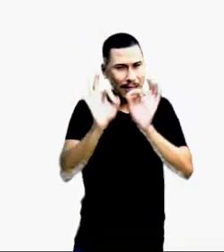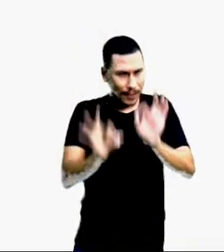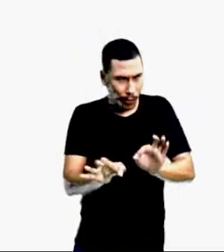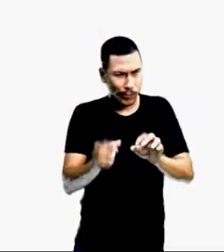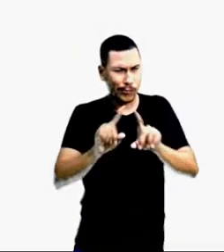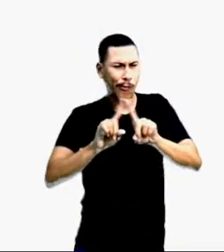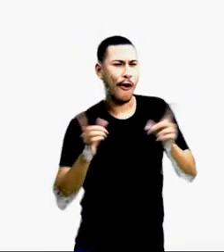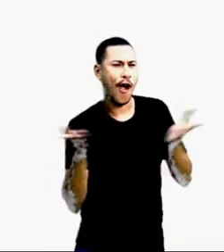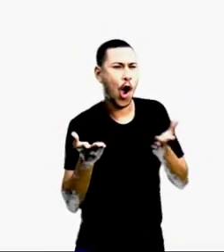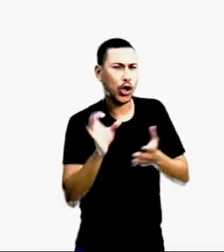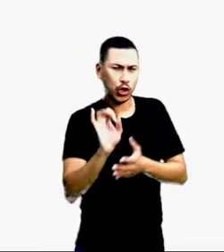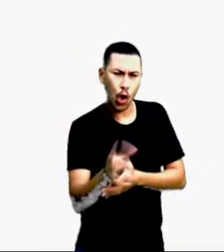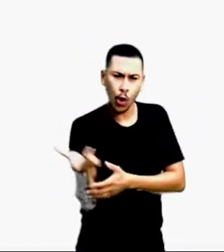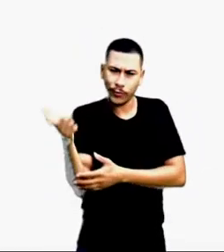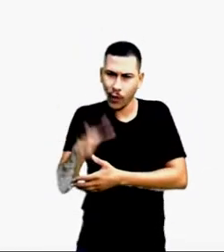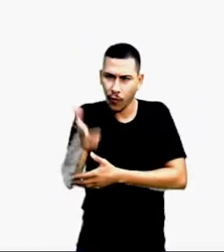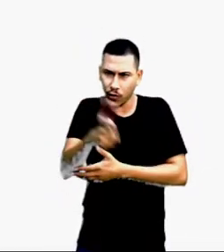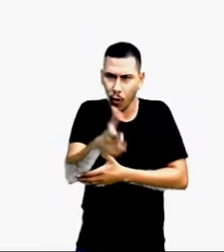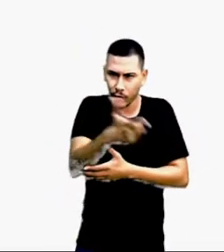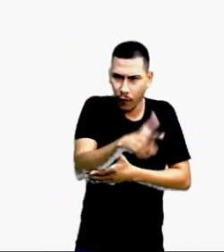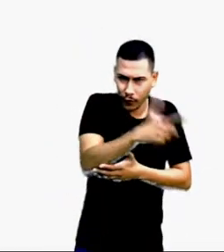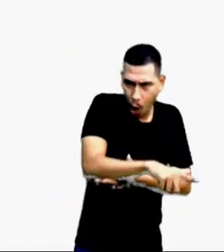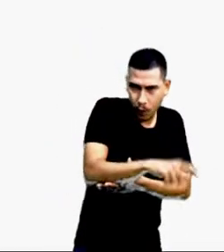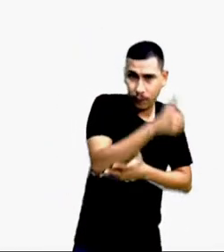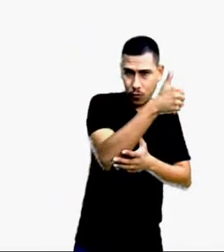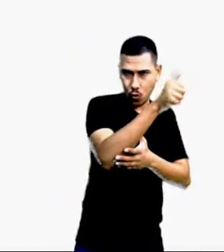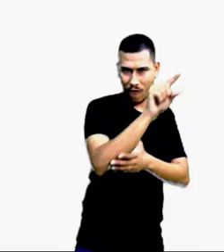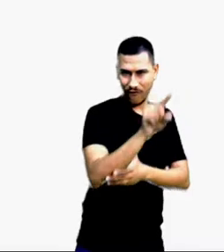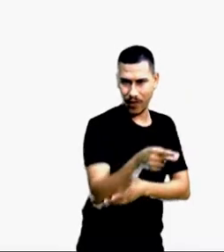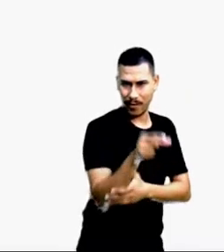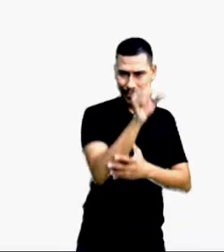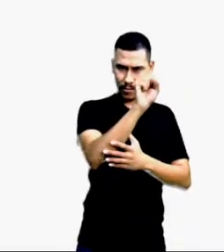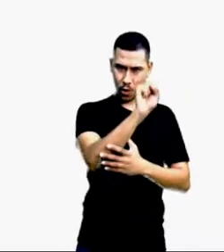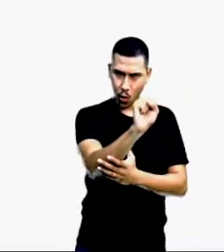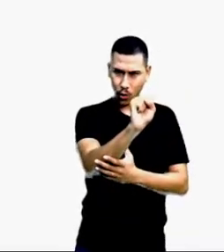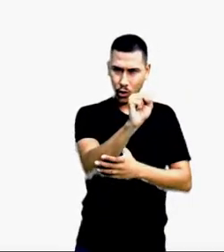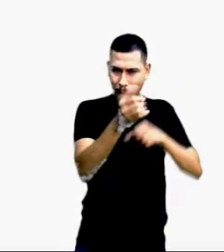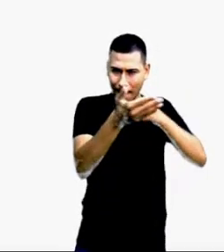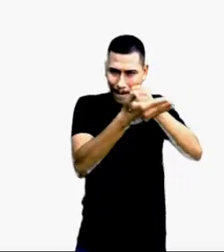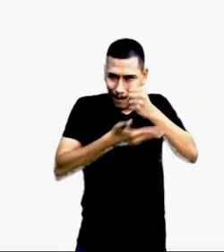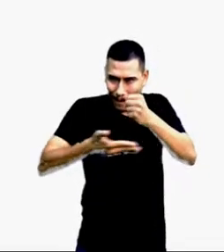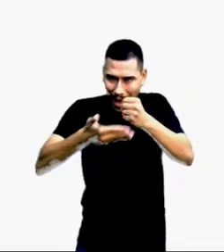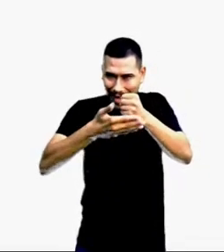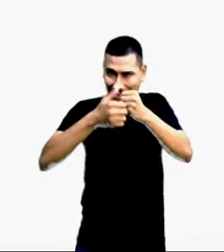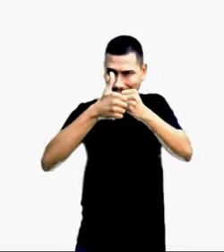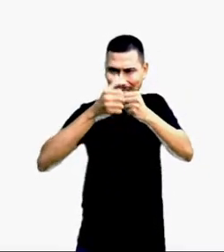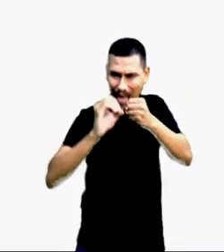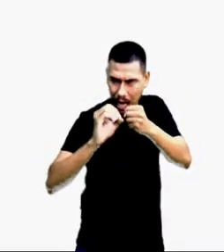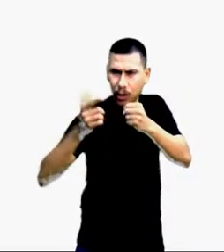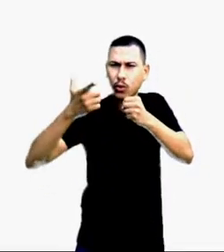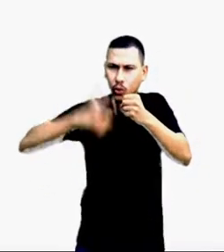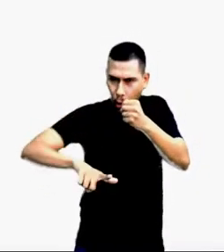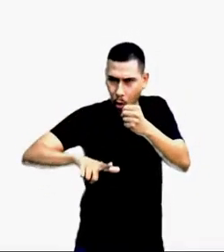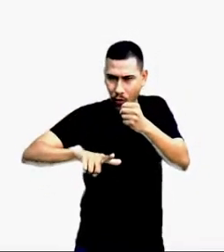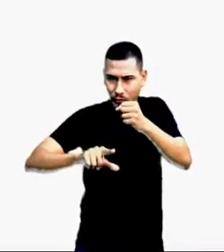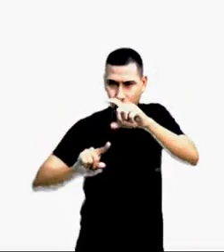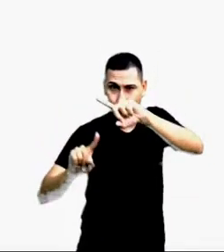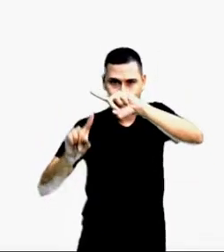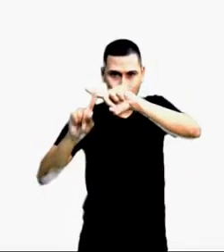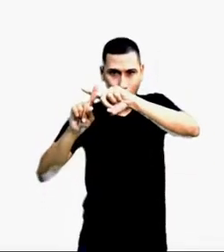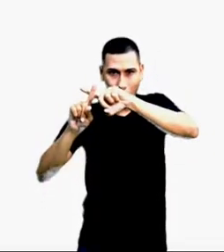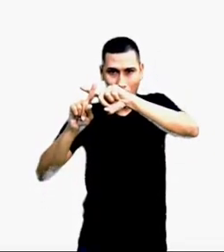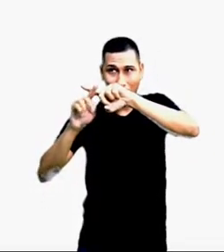é agora repetir 1,8 e a base 10 repete, somam-se